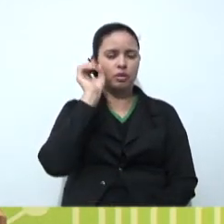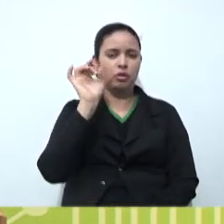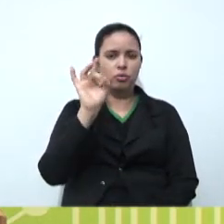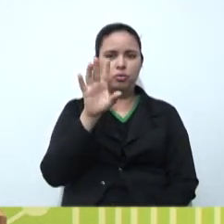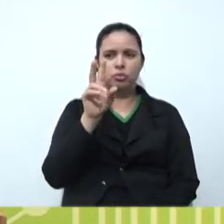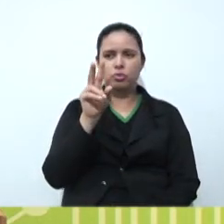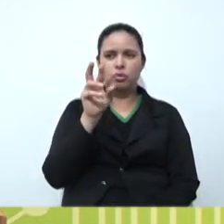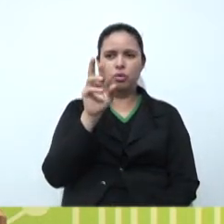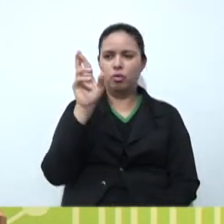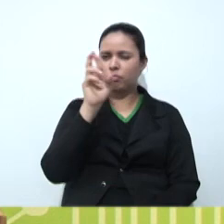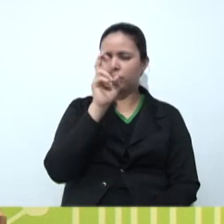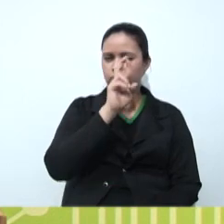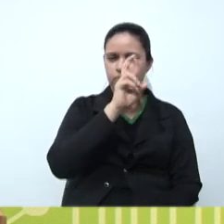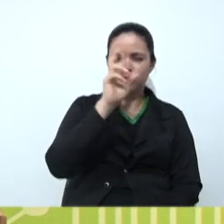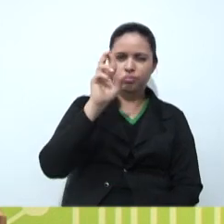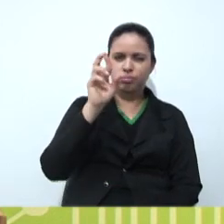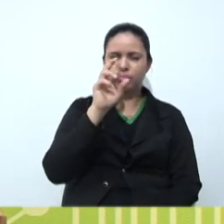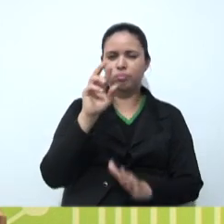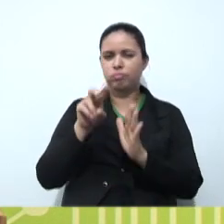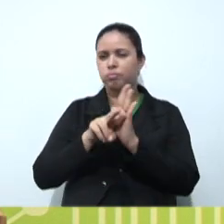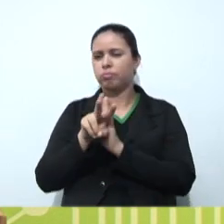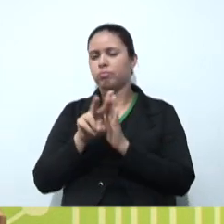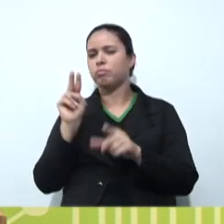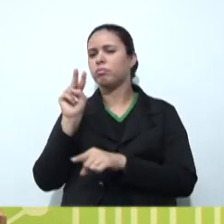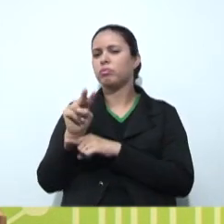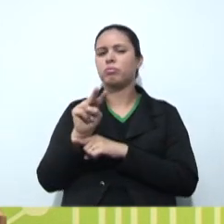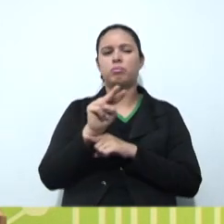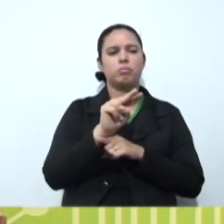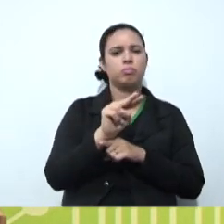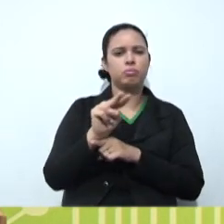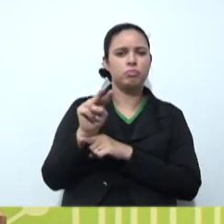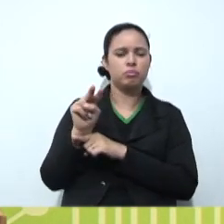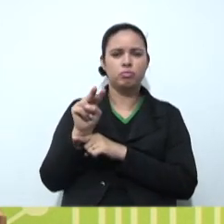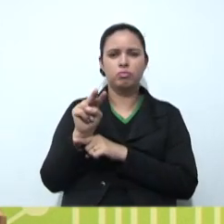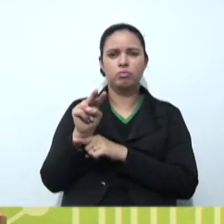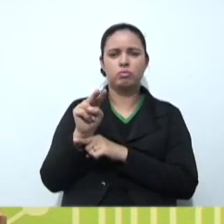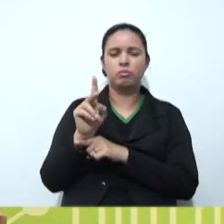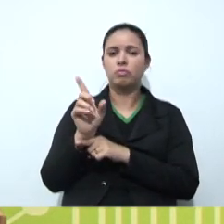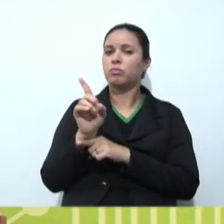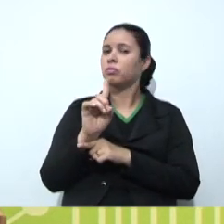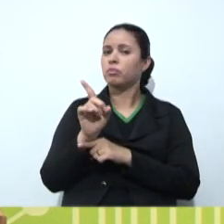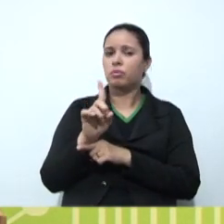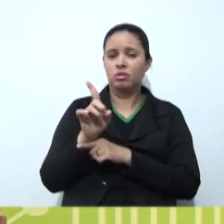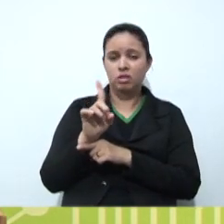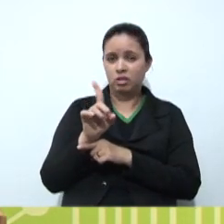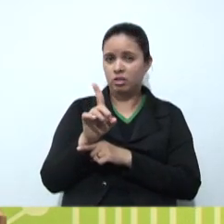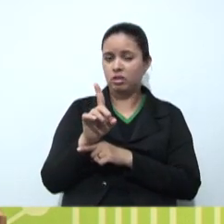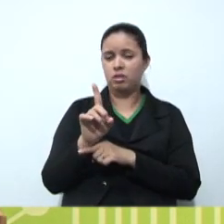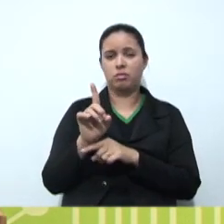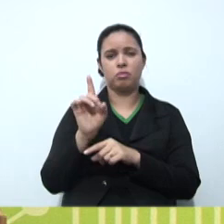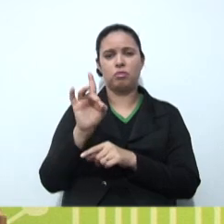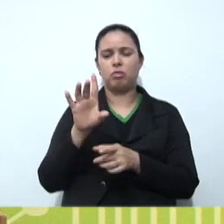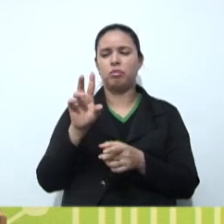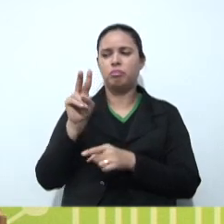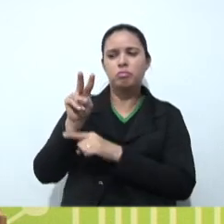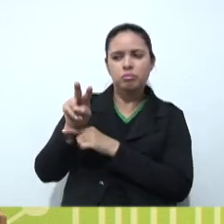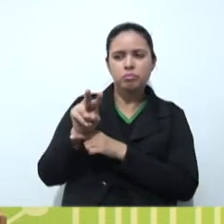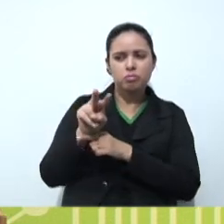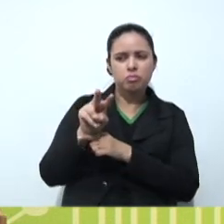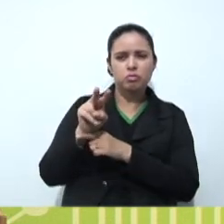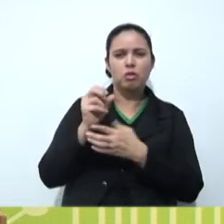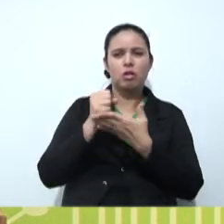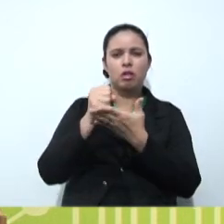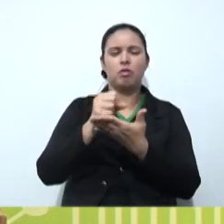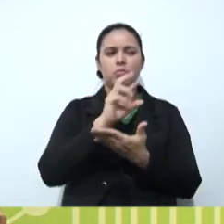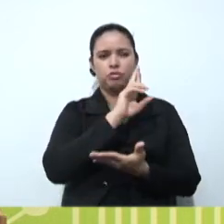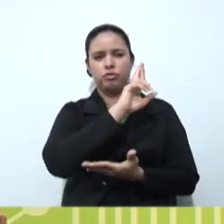olheiro, não é um fiscal que está lá, vou fiscalizar o trabalho desse setor e vou levar isso para a direção.